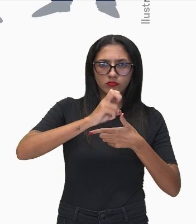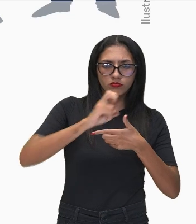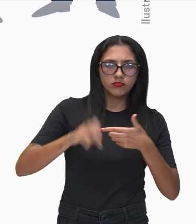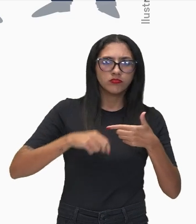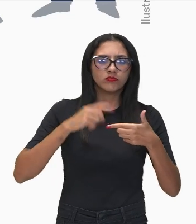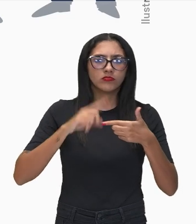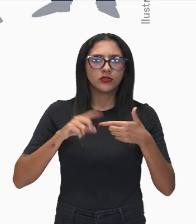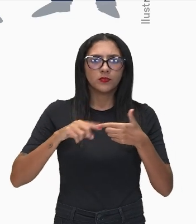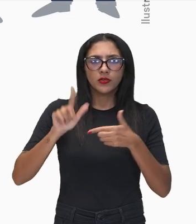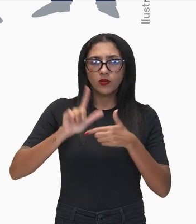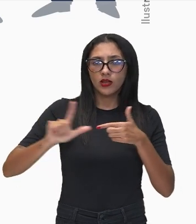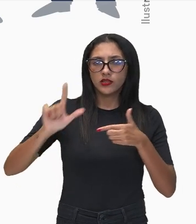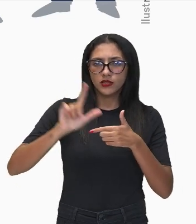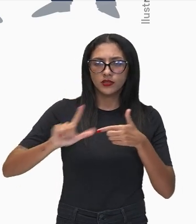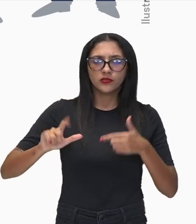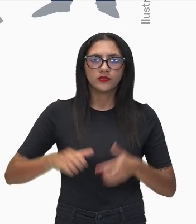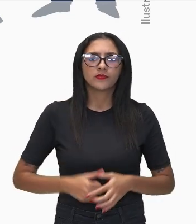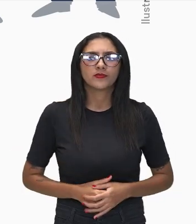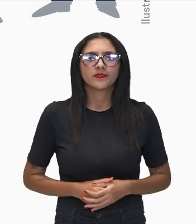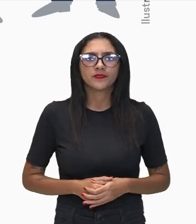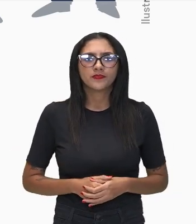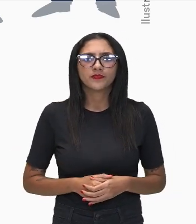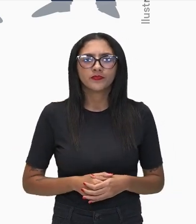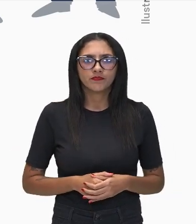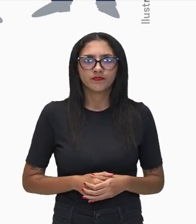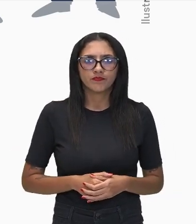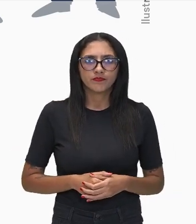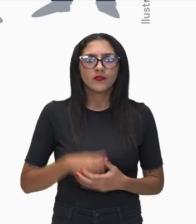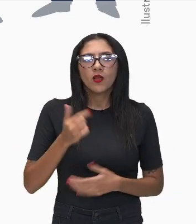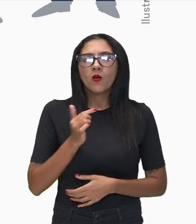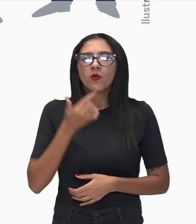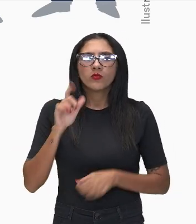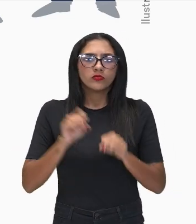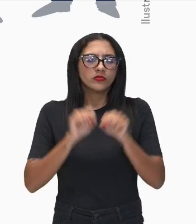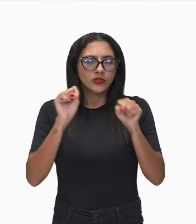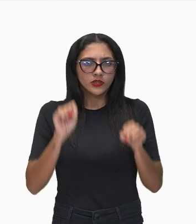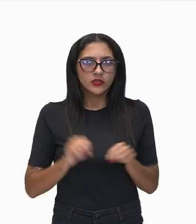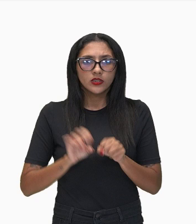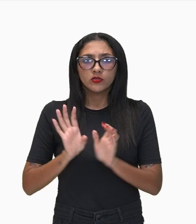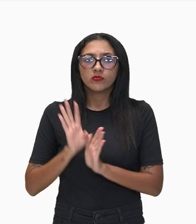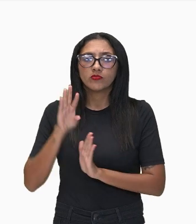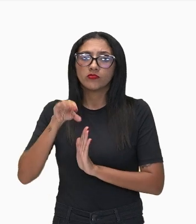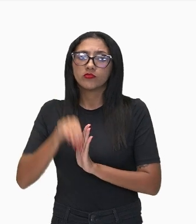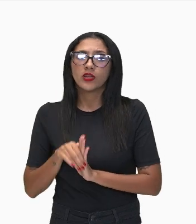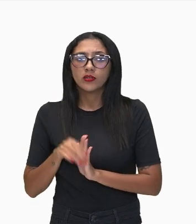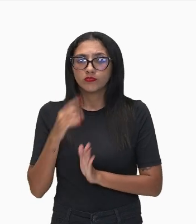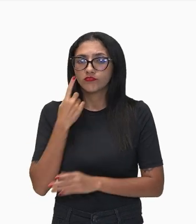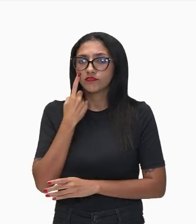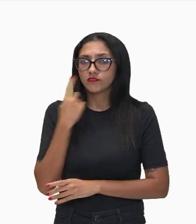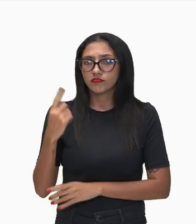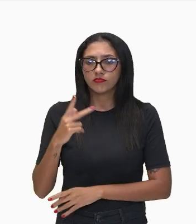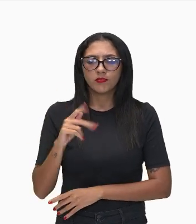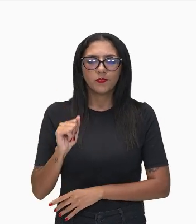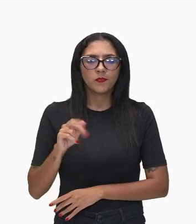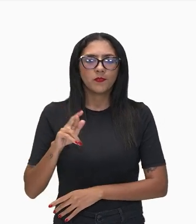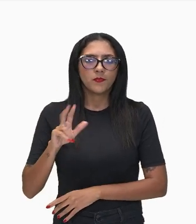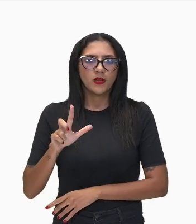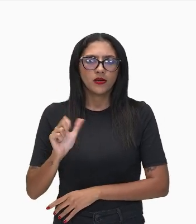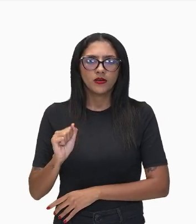Legislativo. Então, um outro sistema de governo dentro das repúblicas é o parlamentarismo.